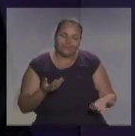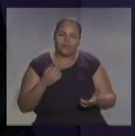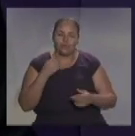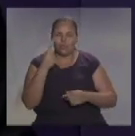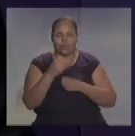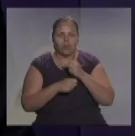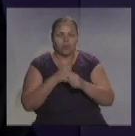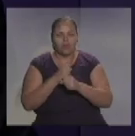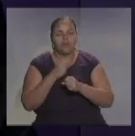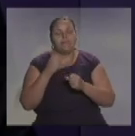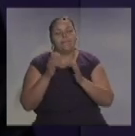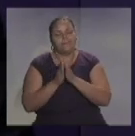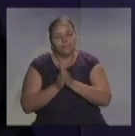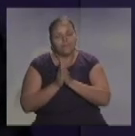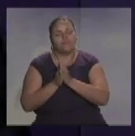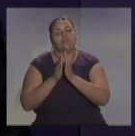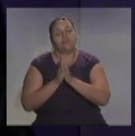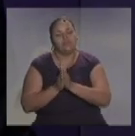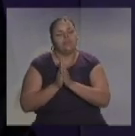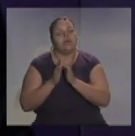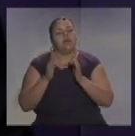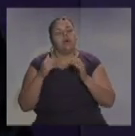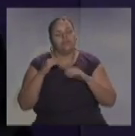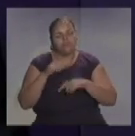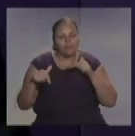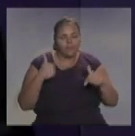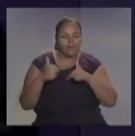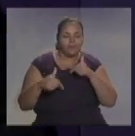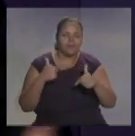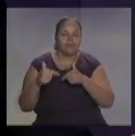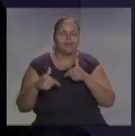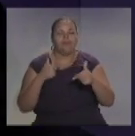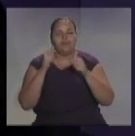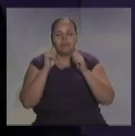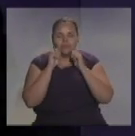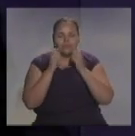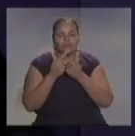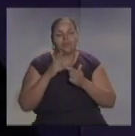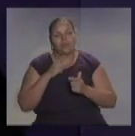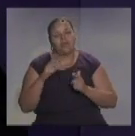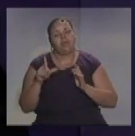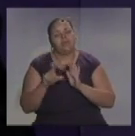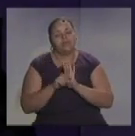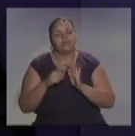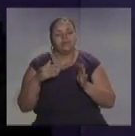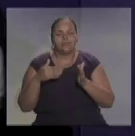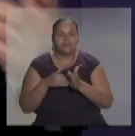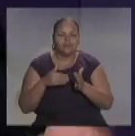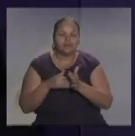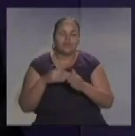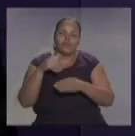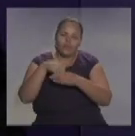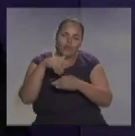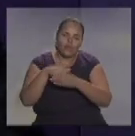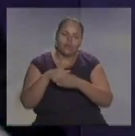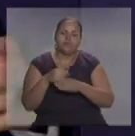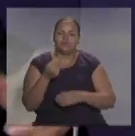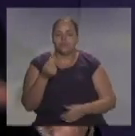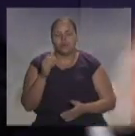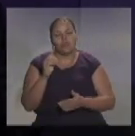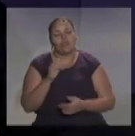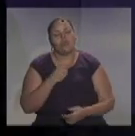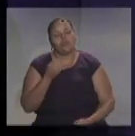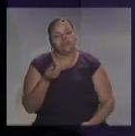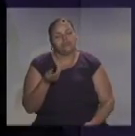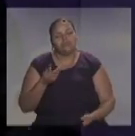ano inteiro fazendo apelos, trabalhando no parlamento. O Poder Legislativo tem essas limitações, né? Por mais que a gente vote um orçamento, que é uma